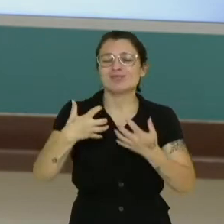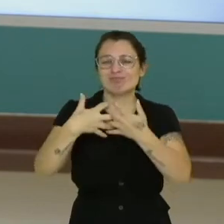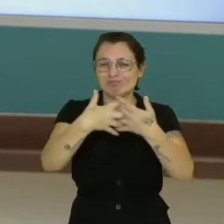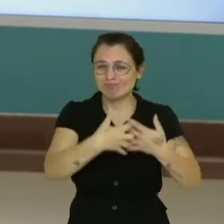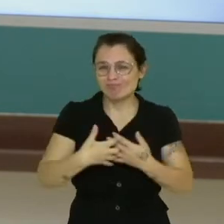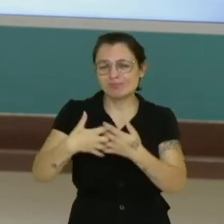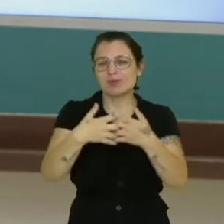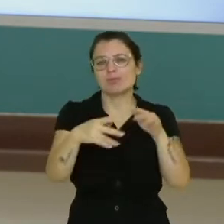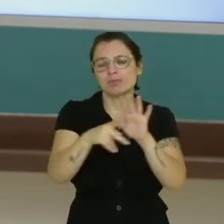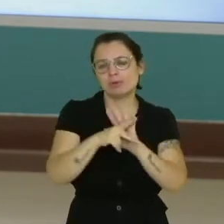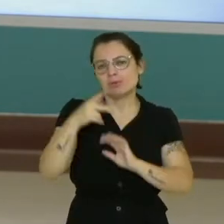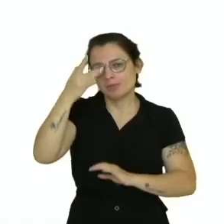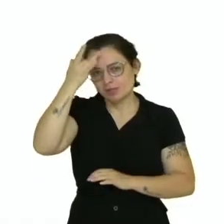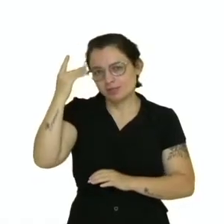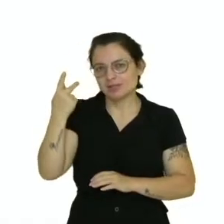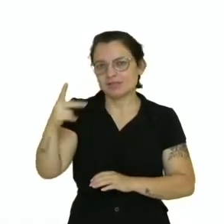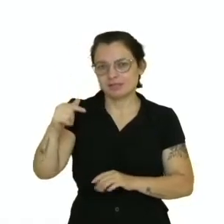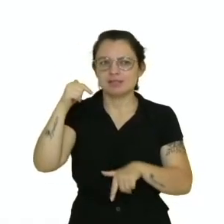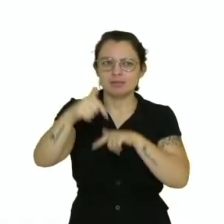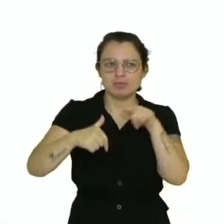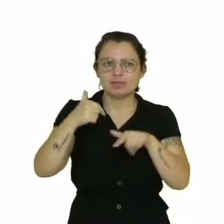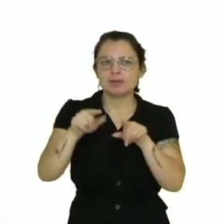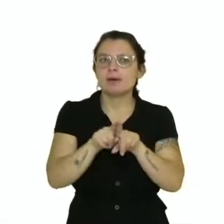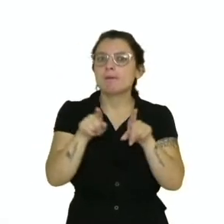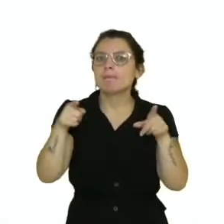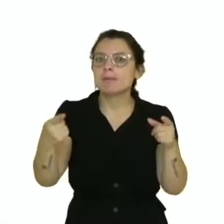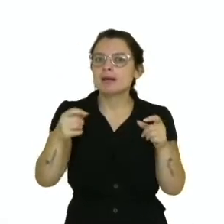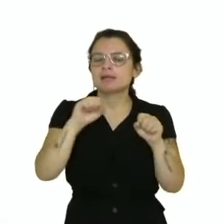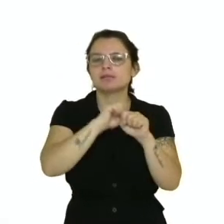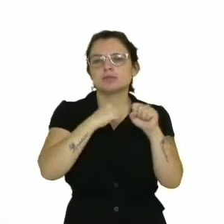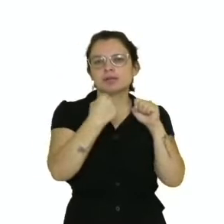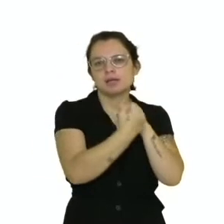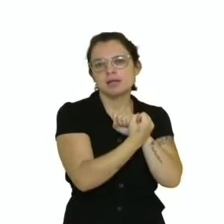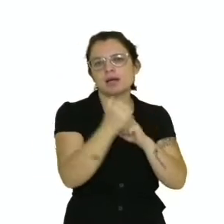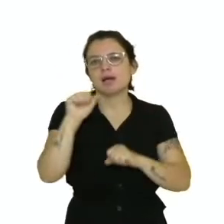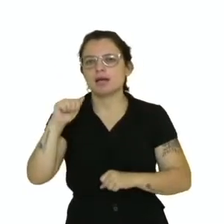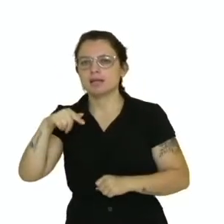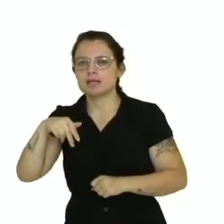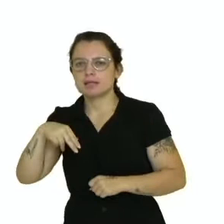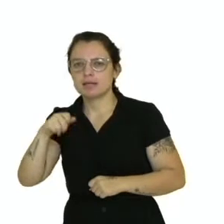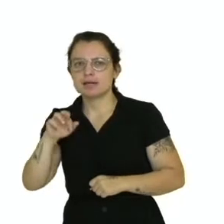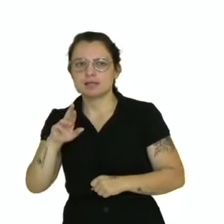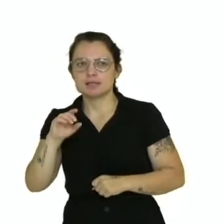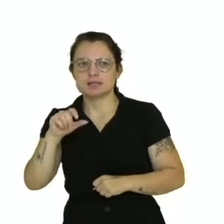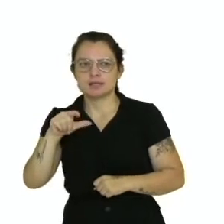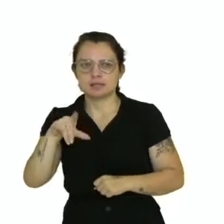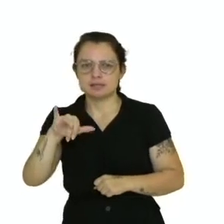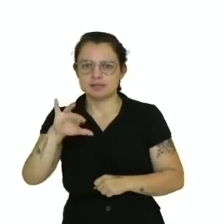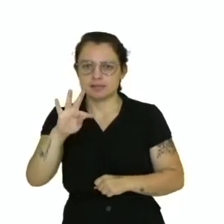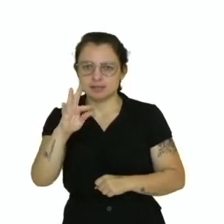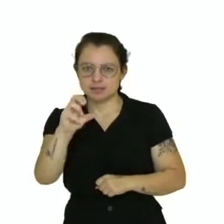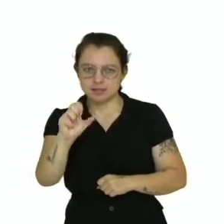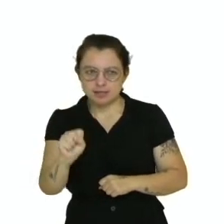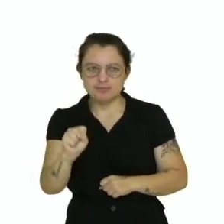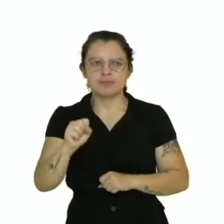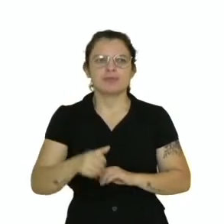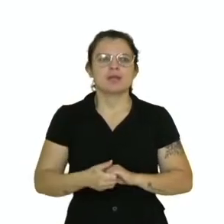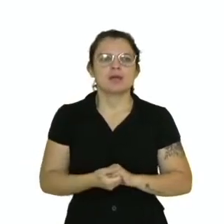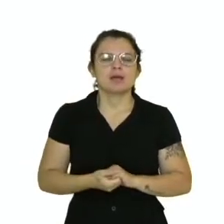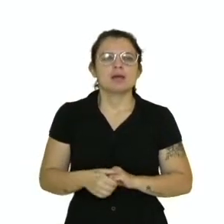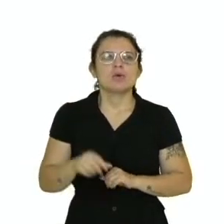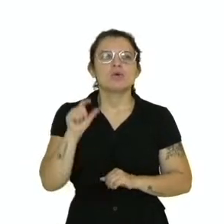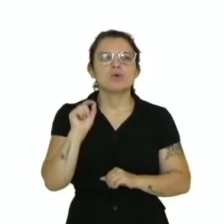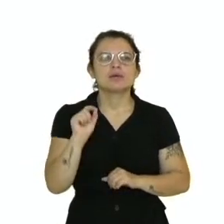trabalhador. Mas o que vai acontecer, pessoal? Socialistas e anarquistas. Boa parte dos trabalhadores eram imigrantes europeus